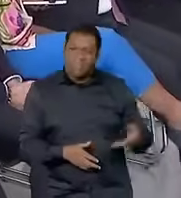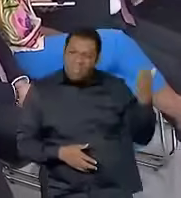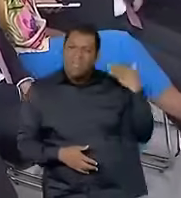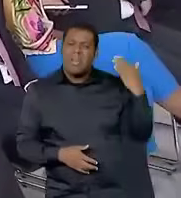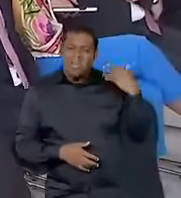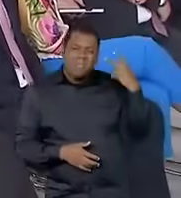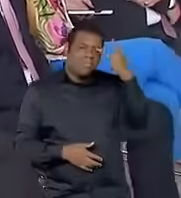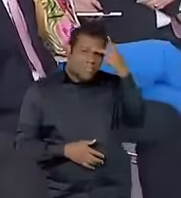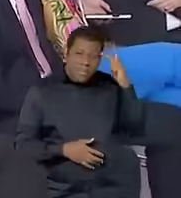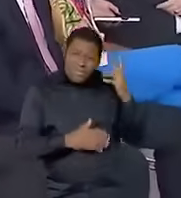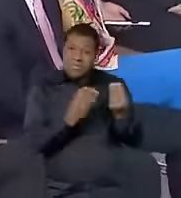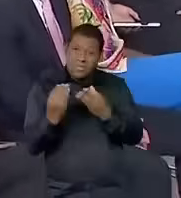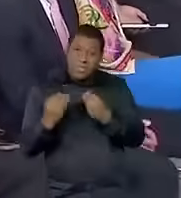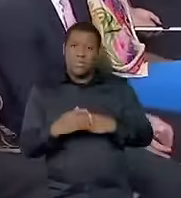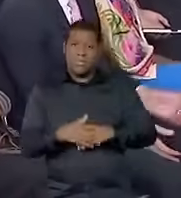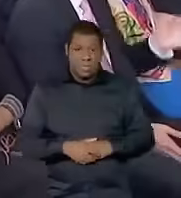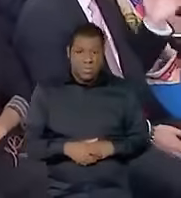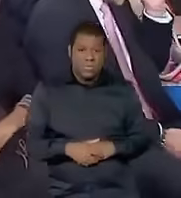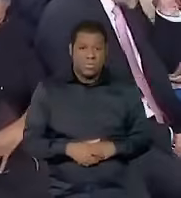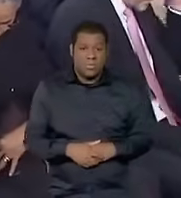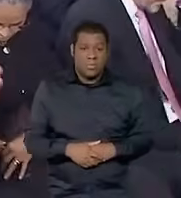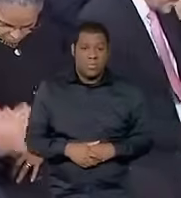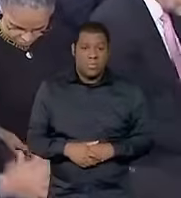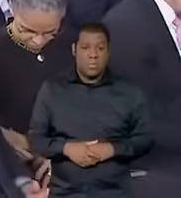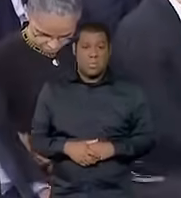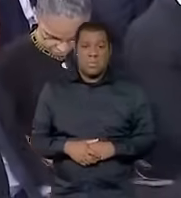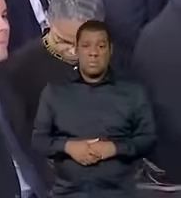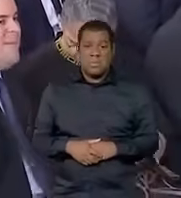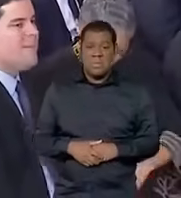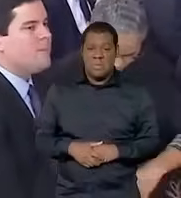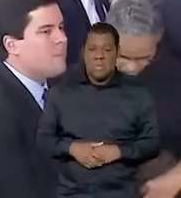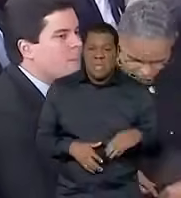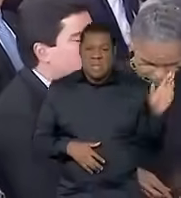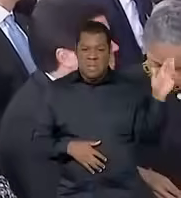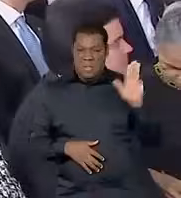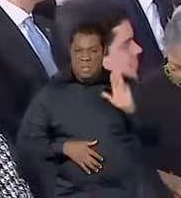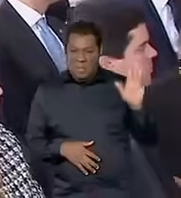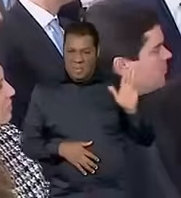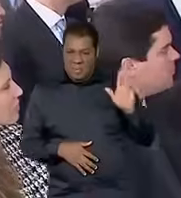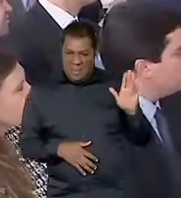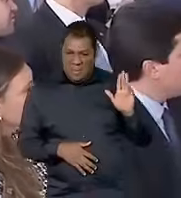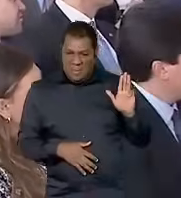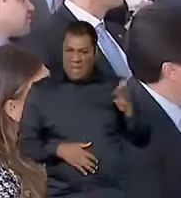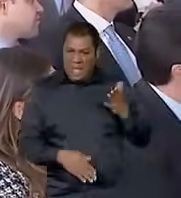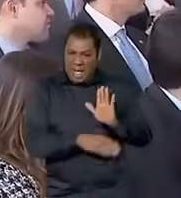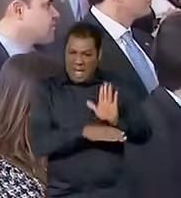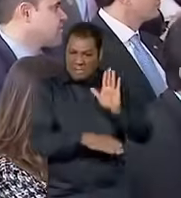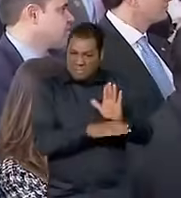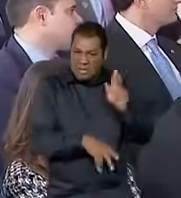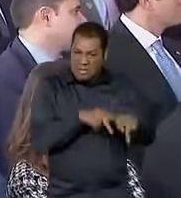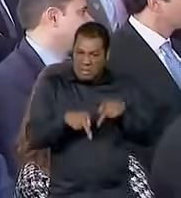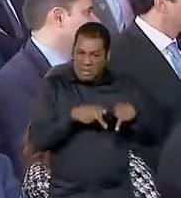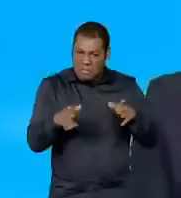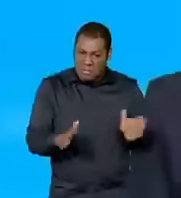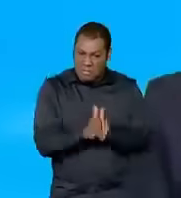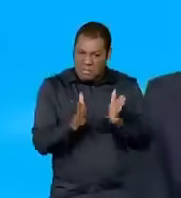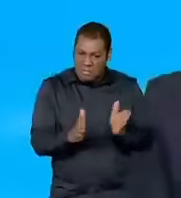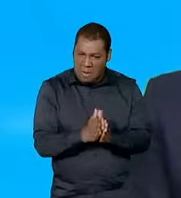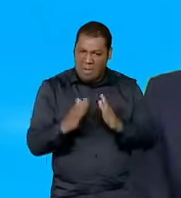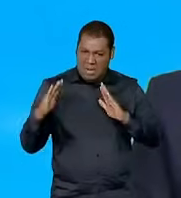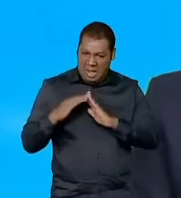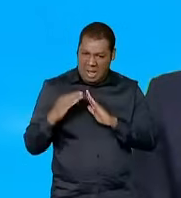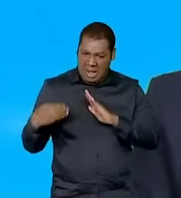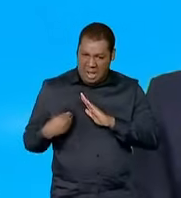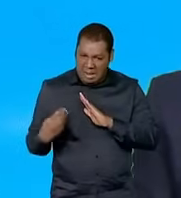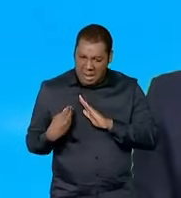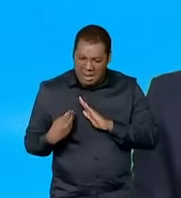Muita gente dentro do governo. Não, o Lula vai dar casa para a entidade. Vai dar casa para a entidade, ele não